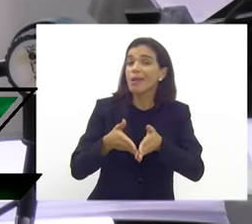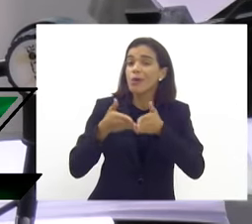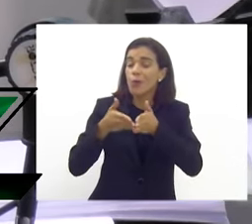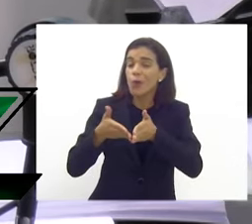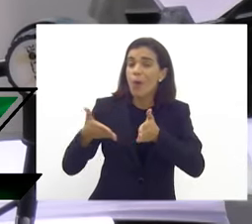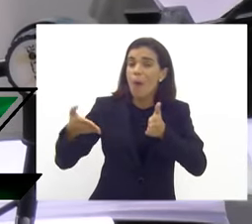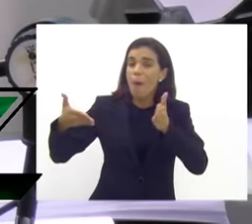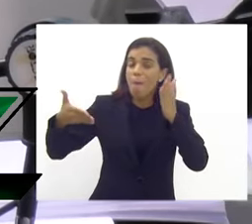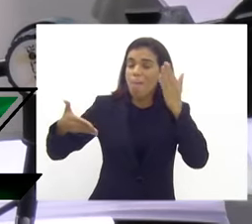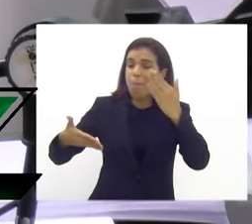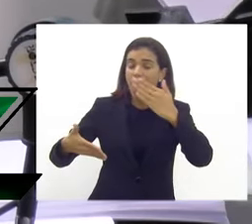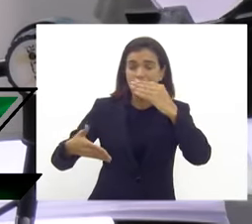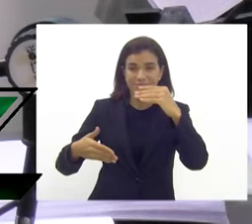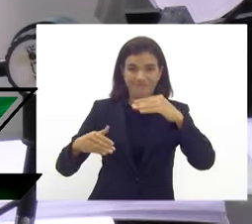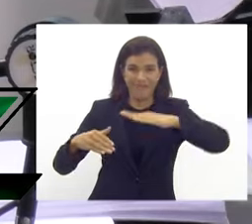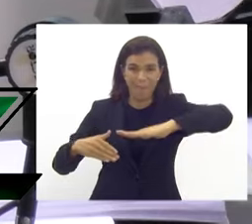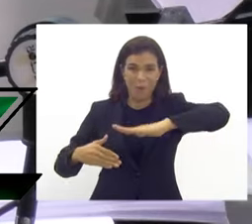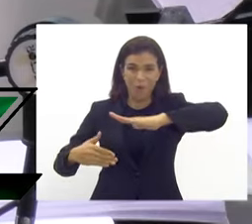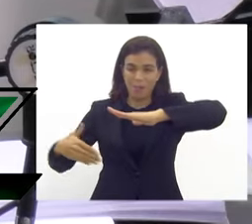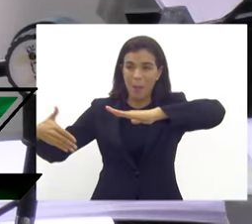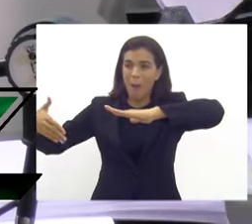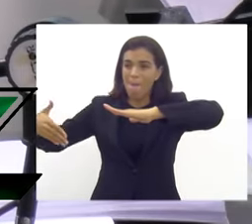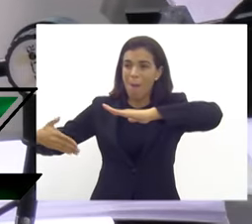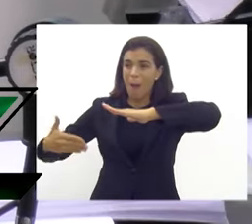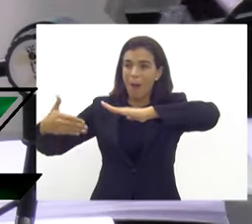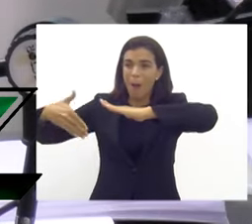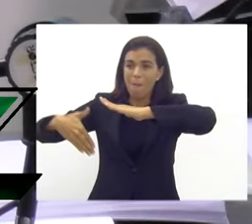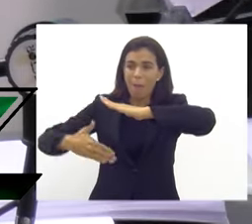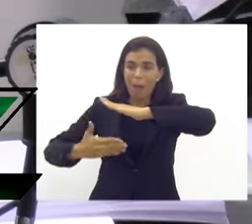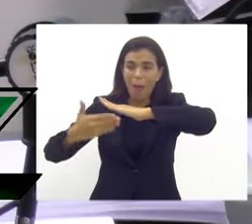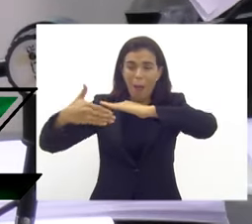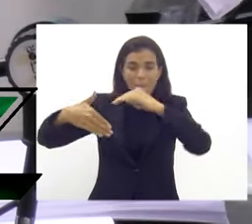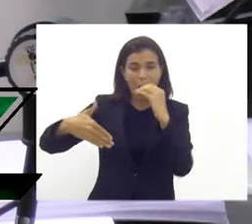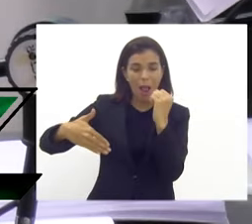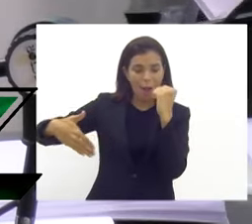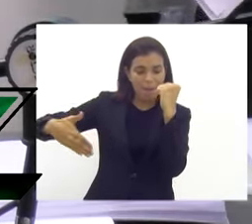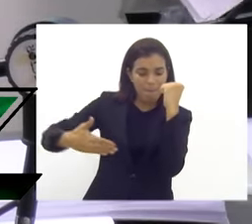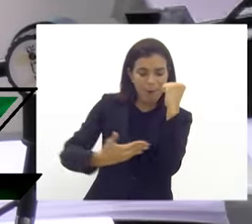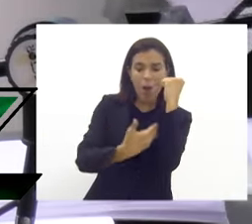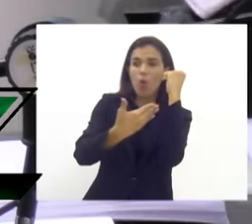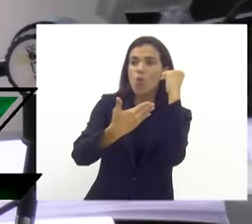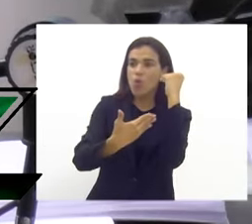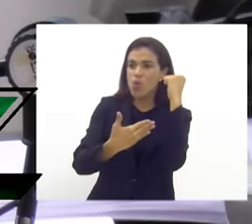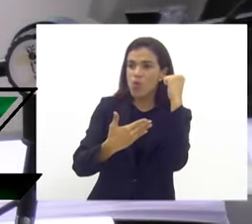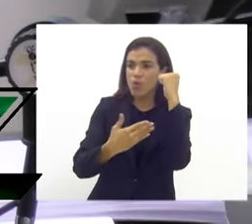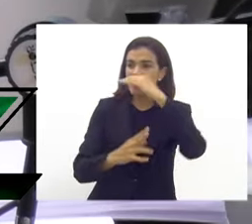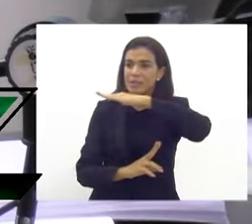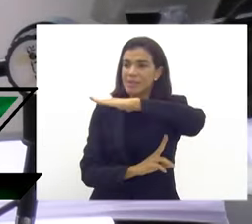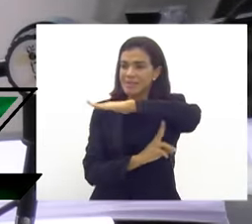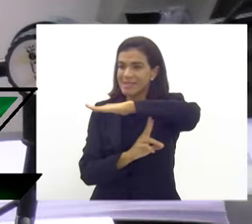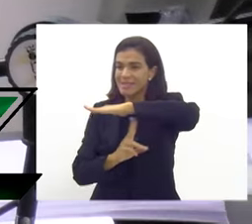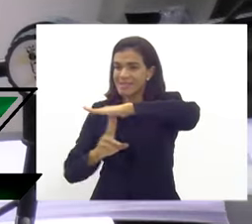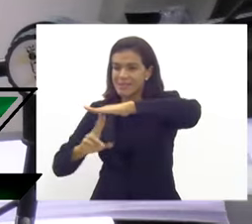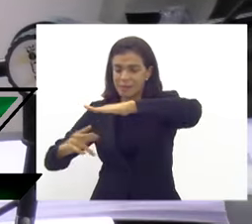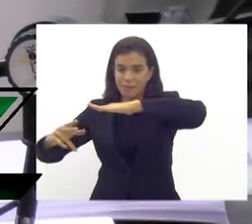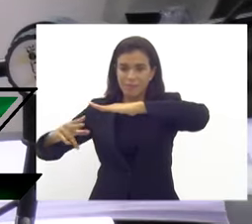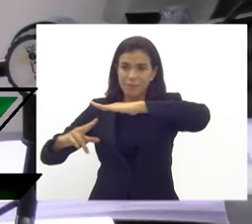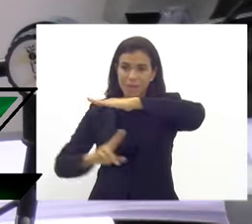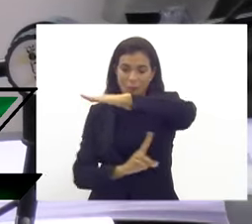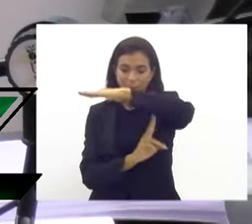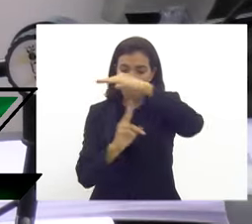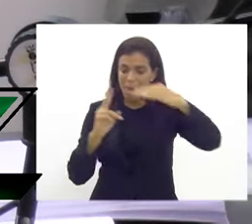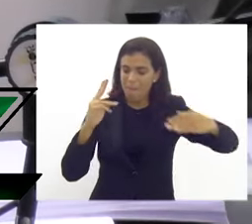Niterói que tá até hoje São Lu o São Luís tá até hoje no porto e ele tá todo